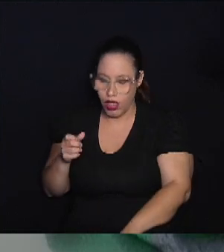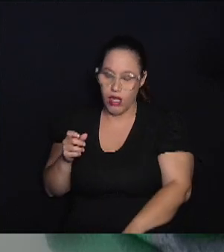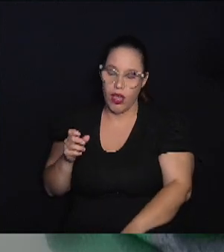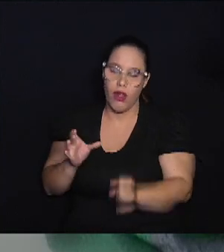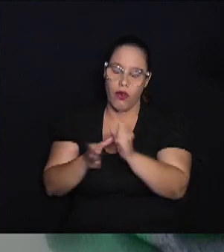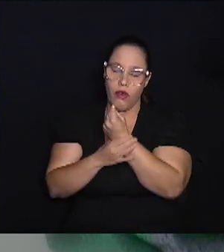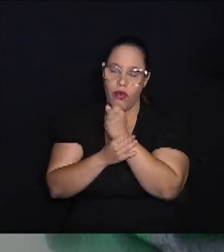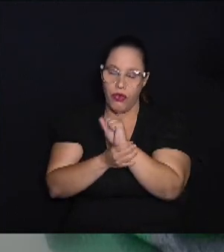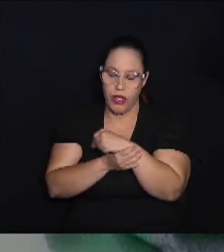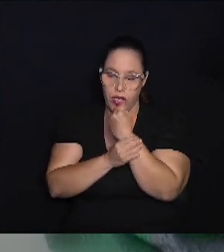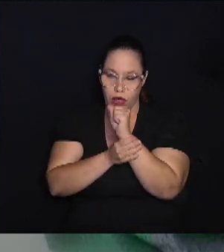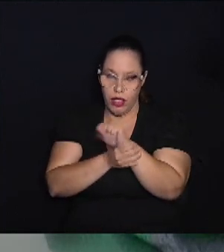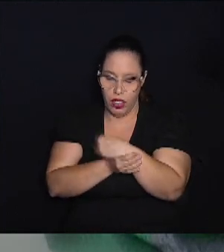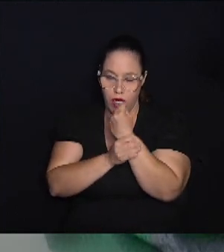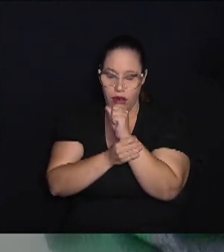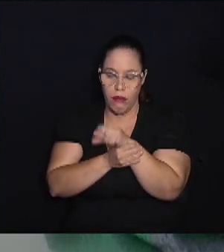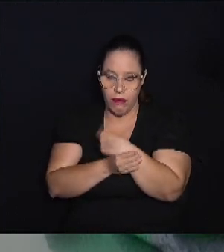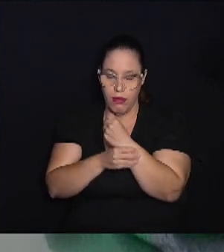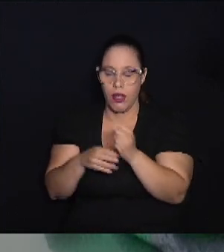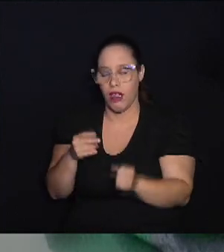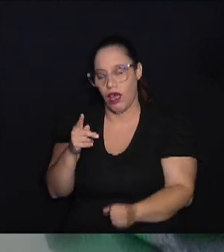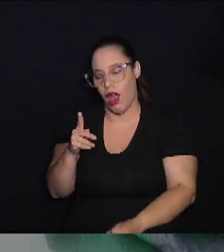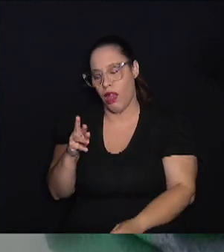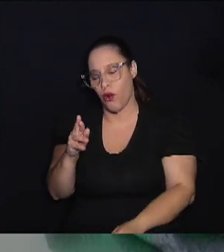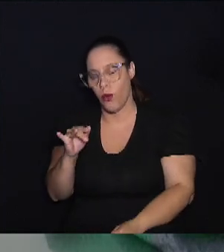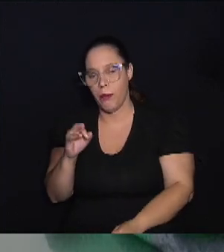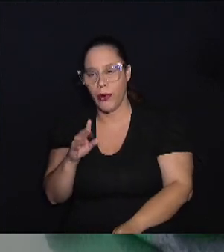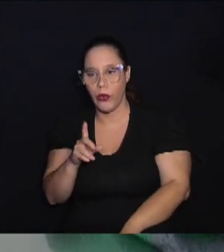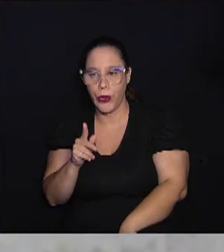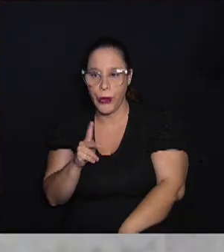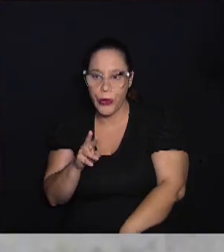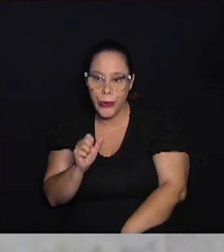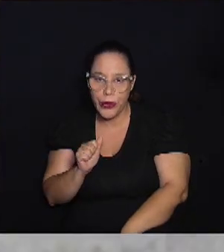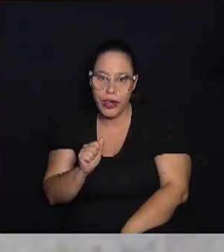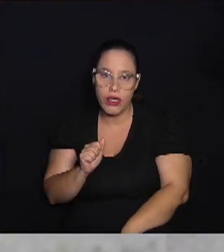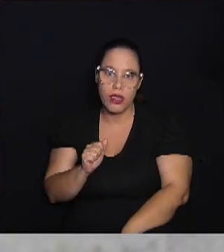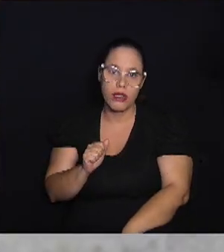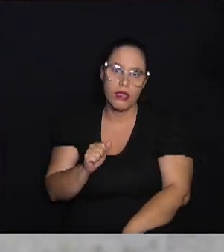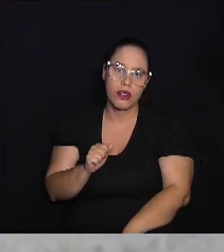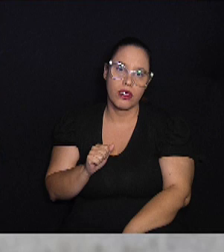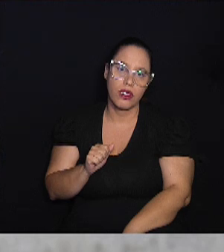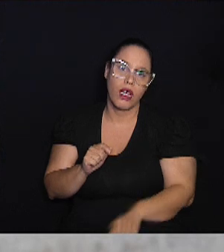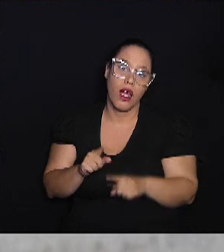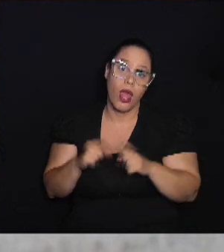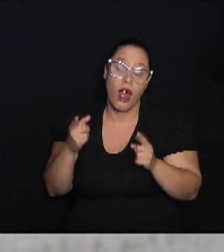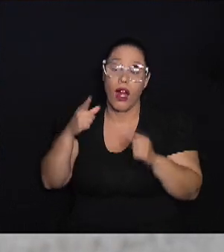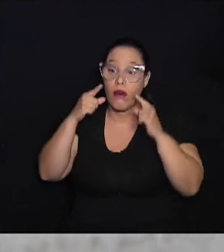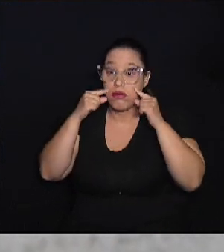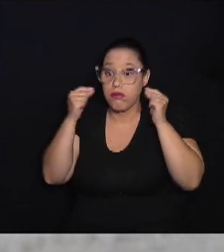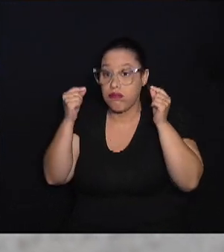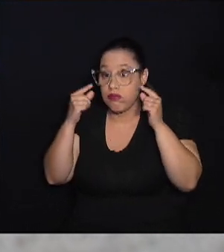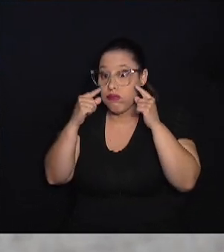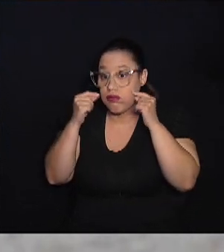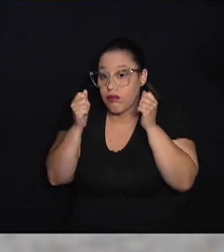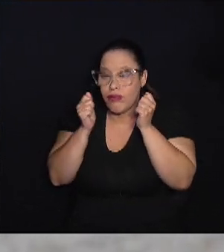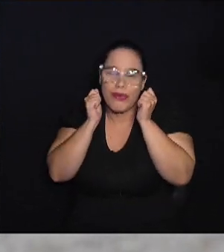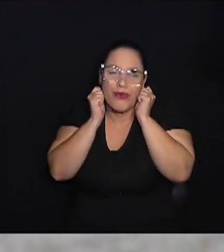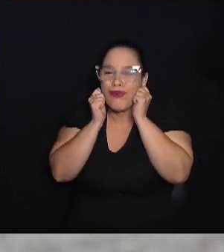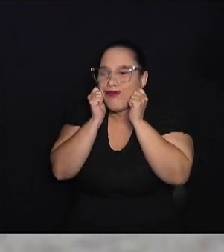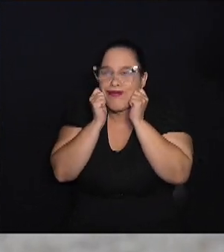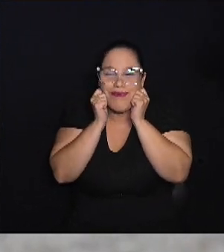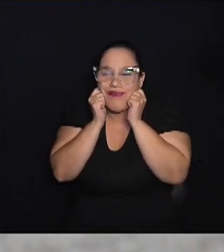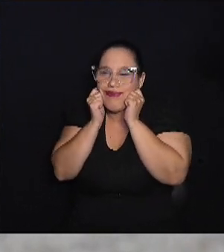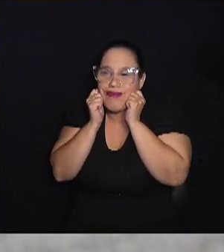fisioterapia, porque ajuda eles a sentir menos dor, a ficarem mais confortáveis. Apesar dos felinos terem um pelo bem fofinho, em